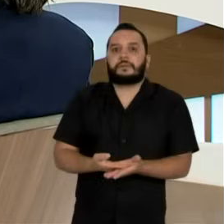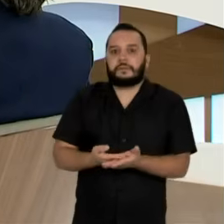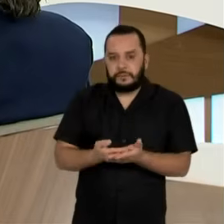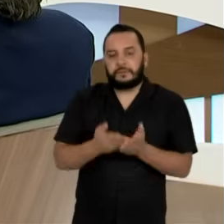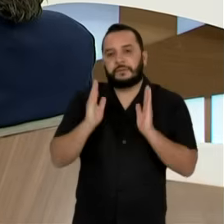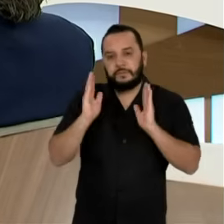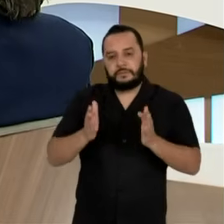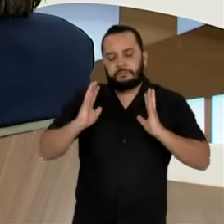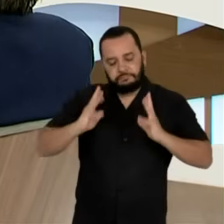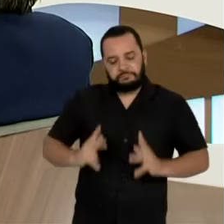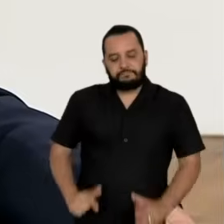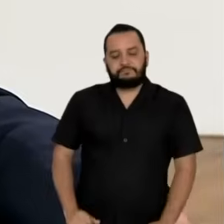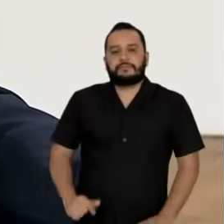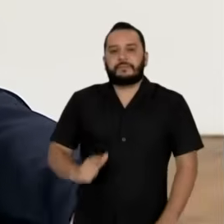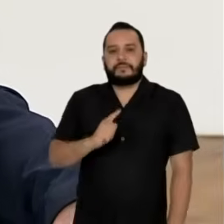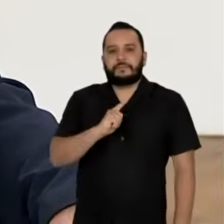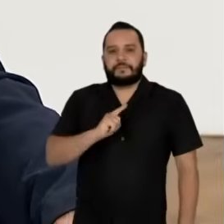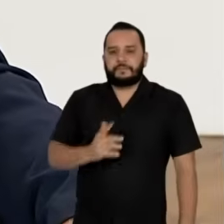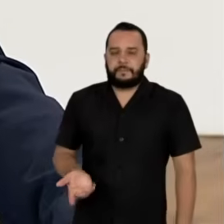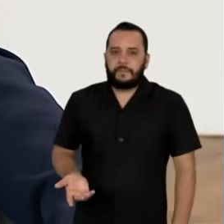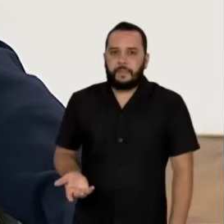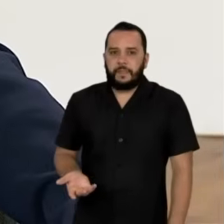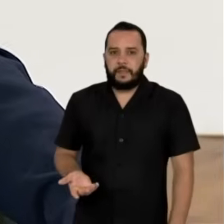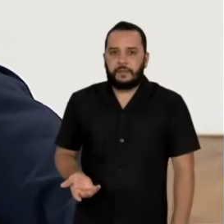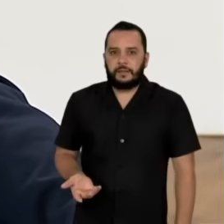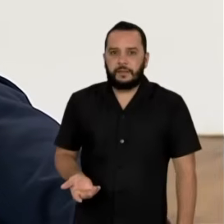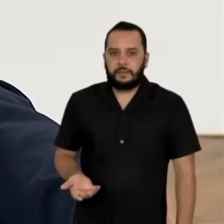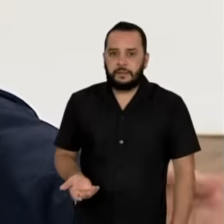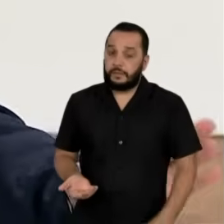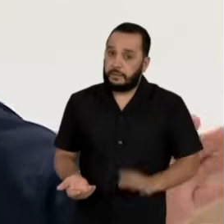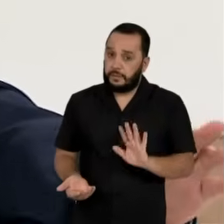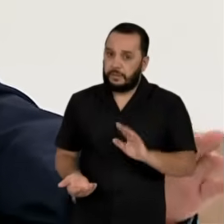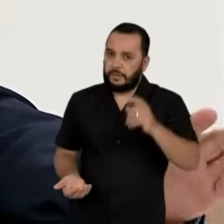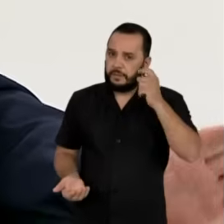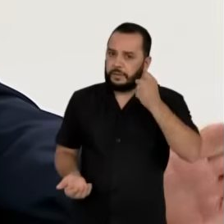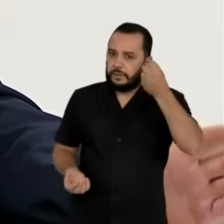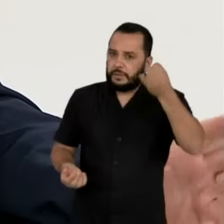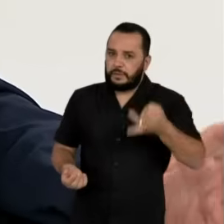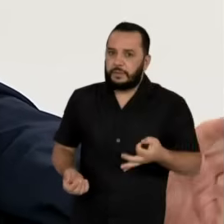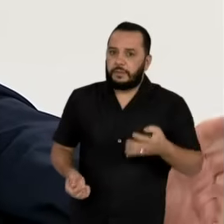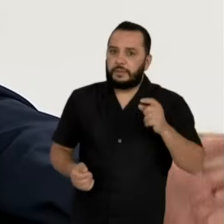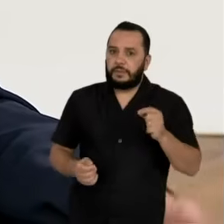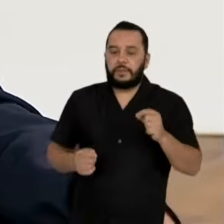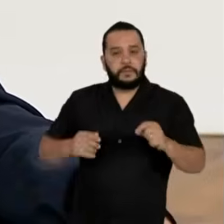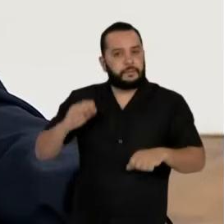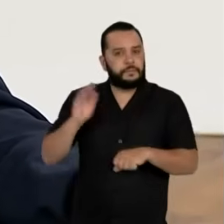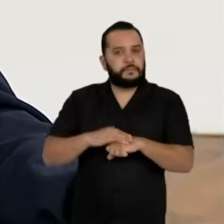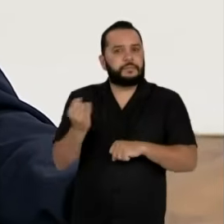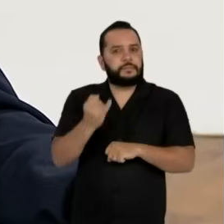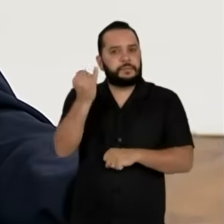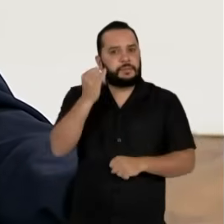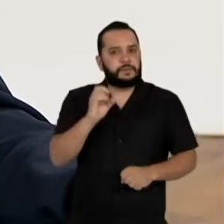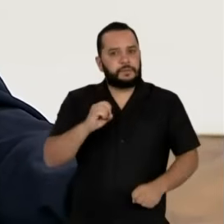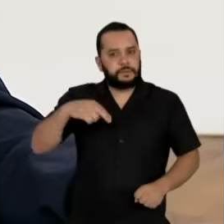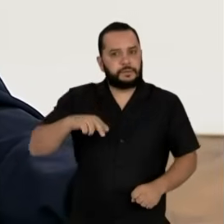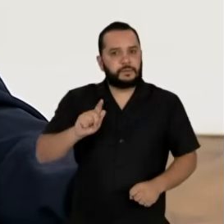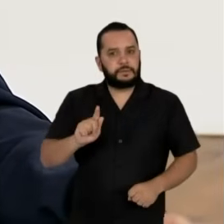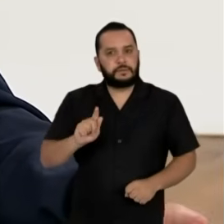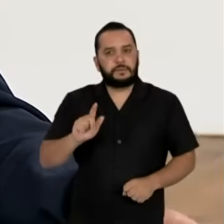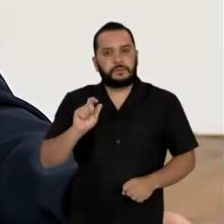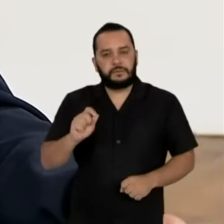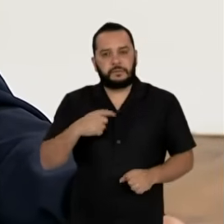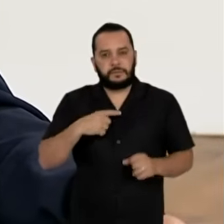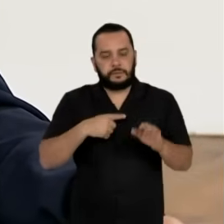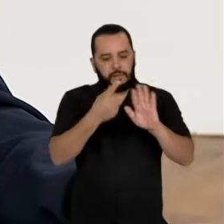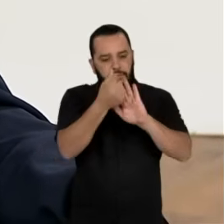na prestação de contas, né? Eu falo que uma das coisas mais importantes para uma ONG, né, é a prestação